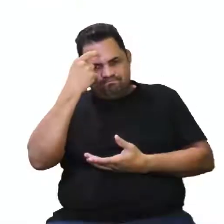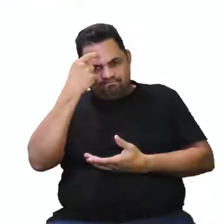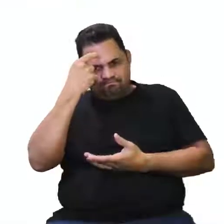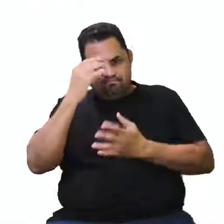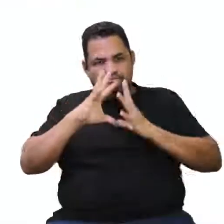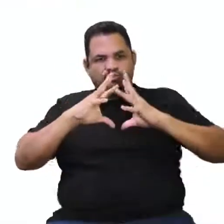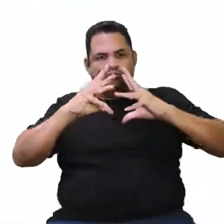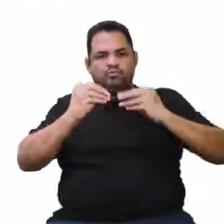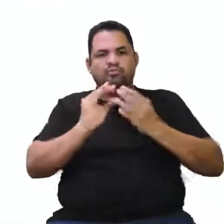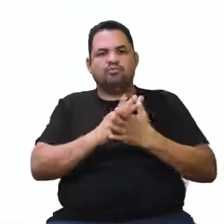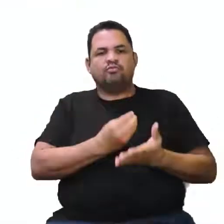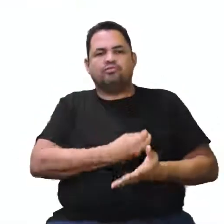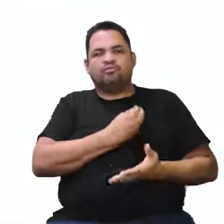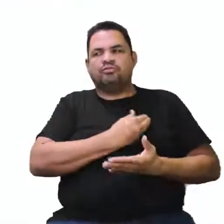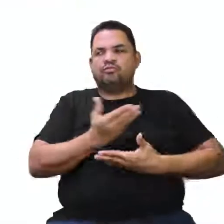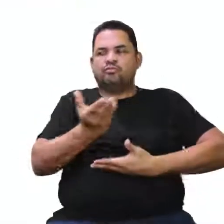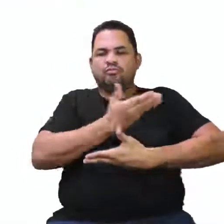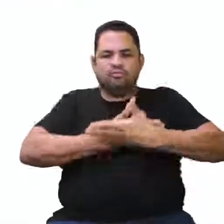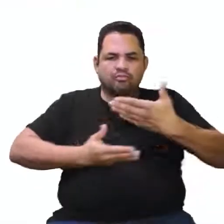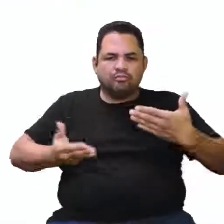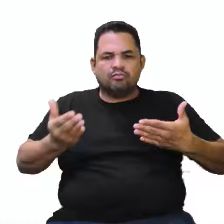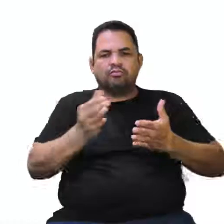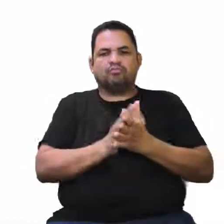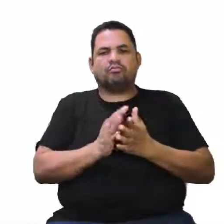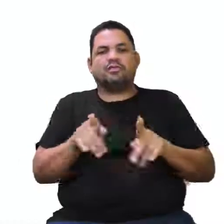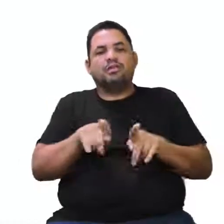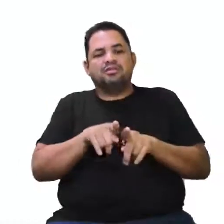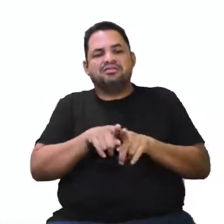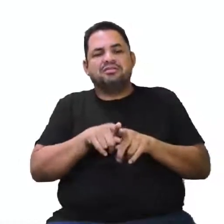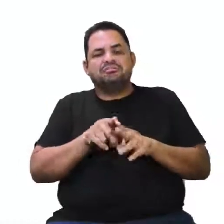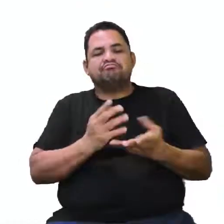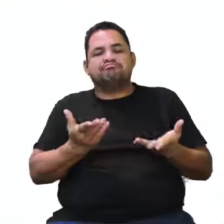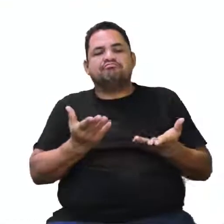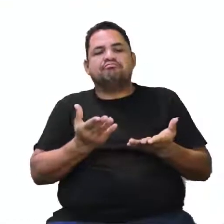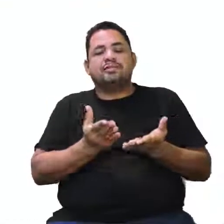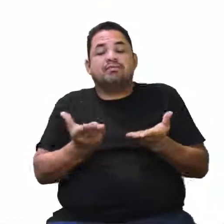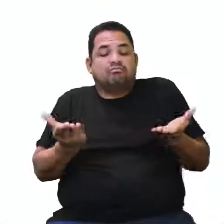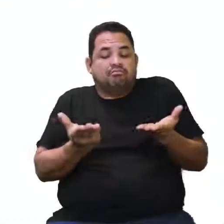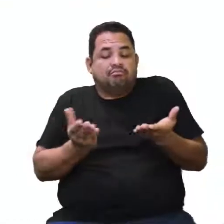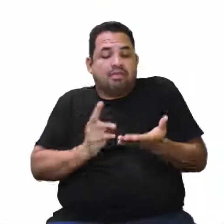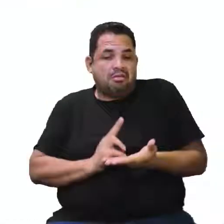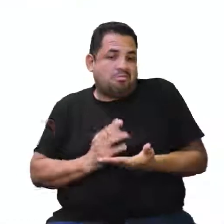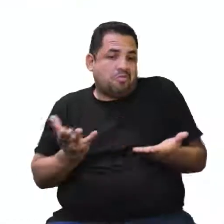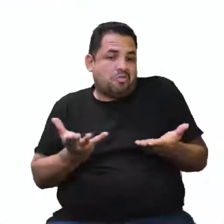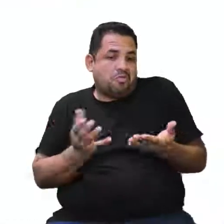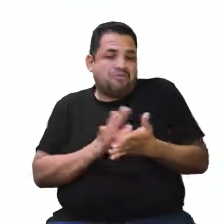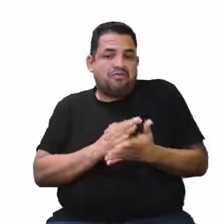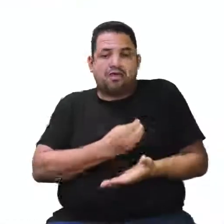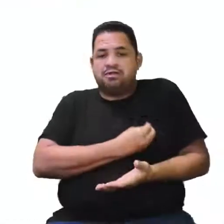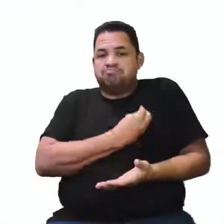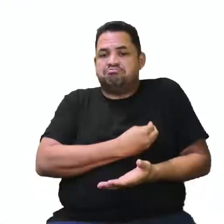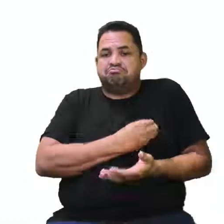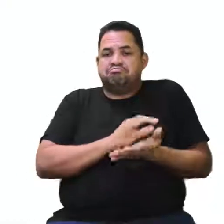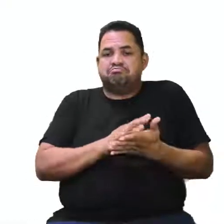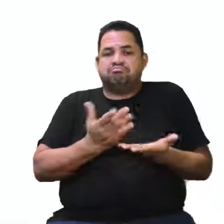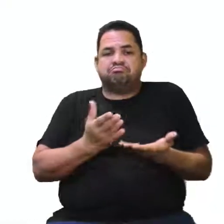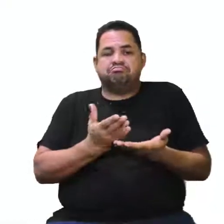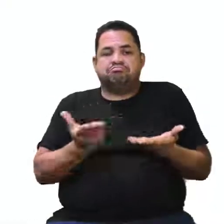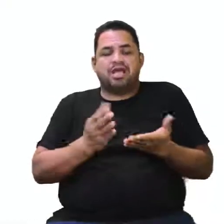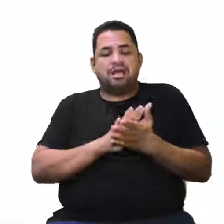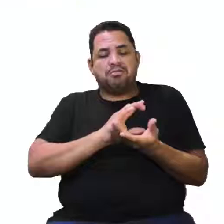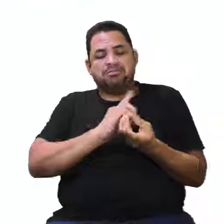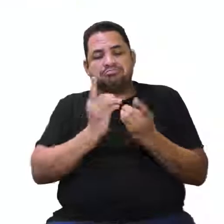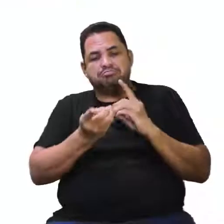de todo o vivido relacional. E, ao mesmo tempo, ela é atual, ela é viva, em